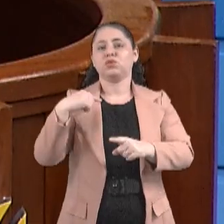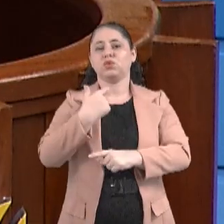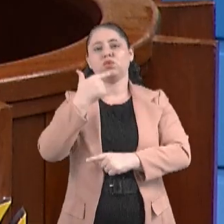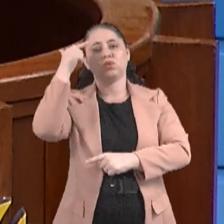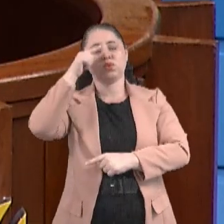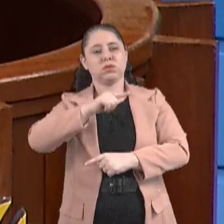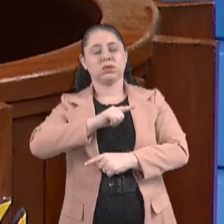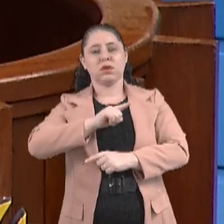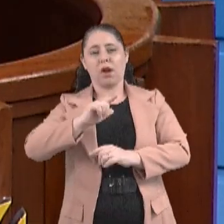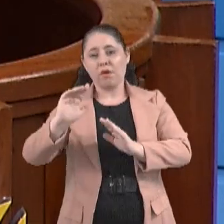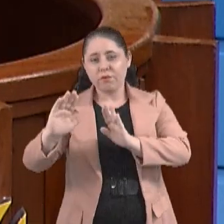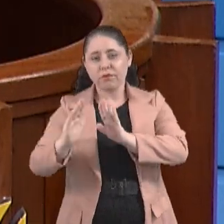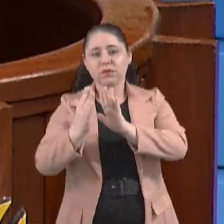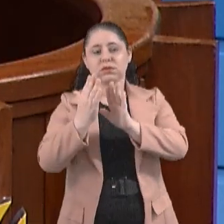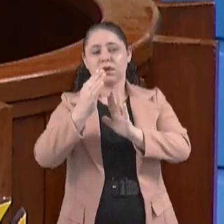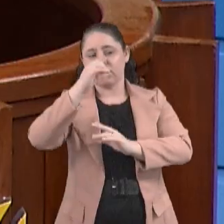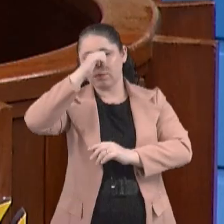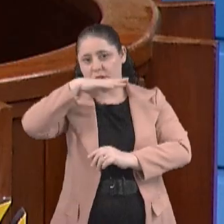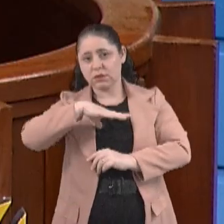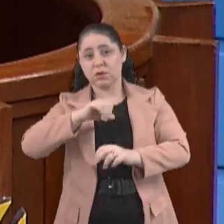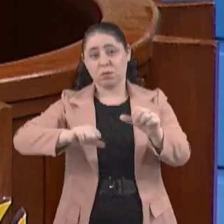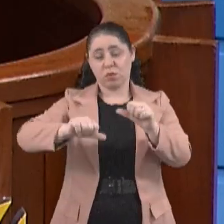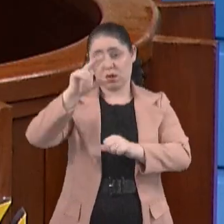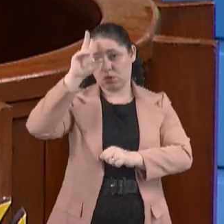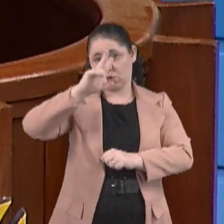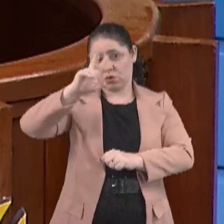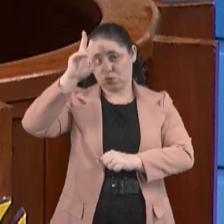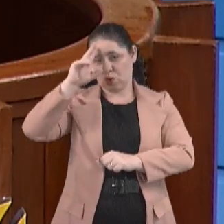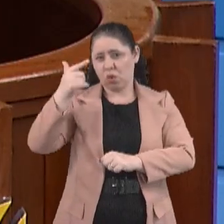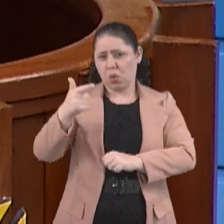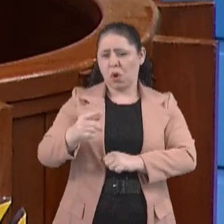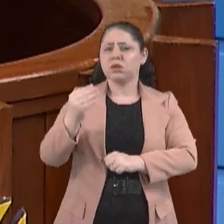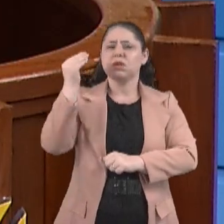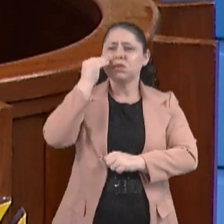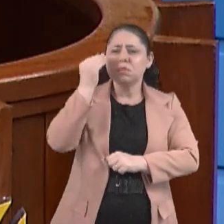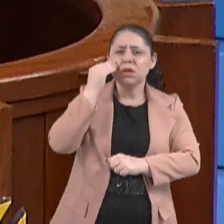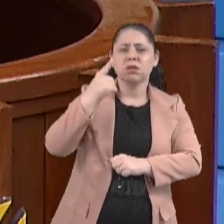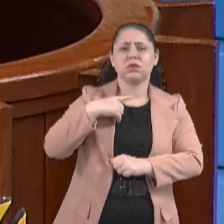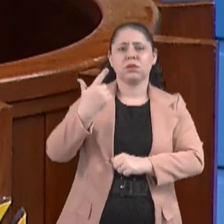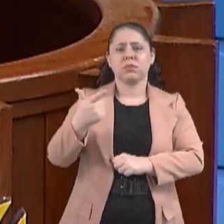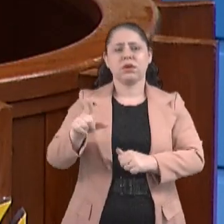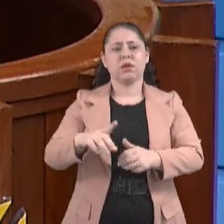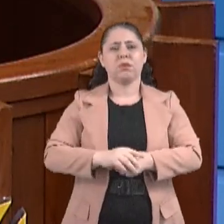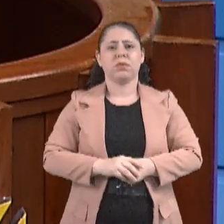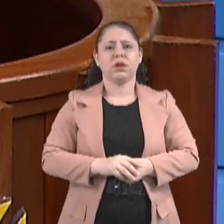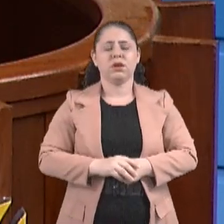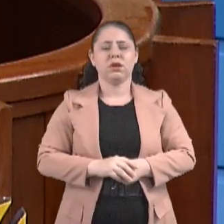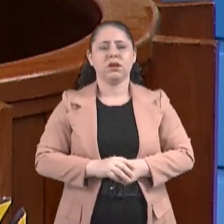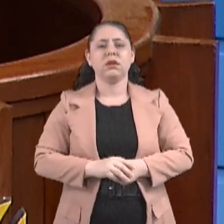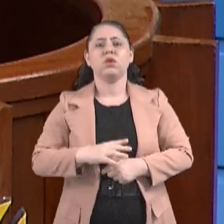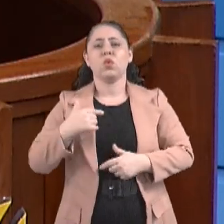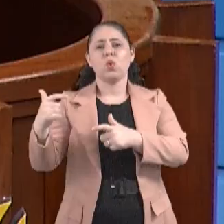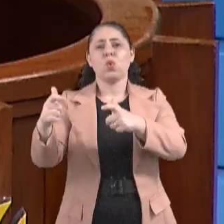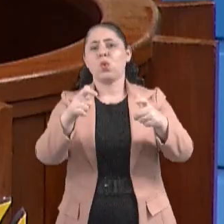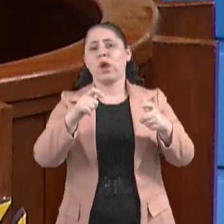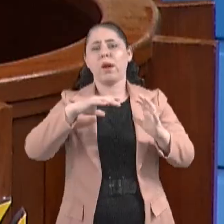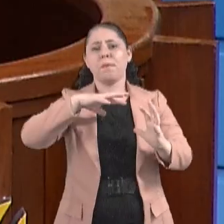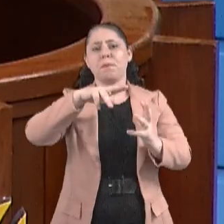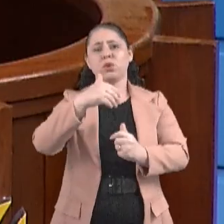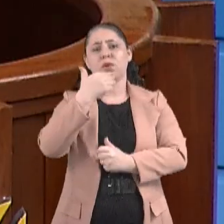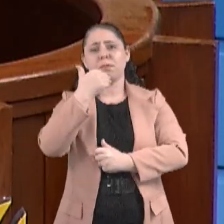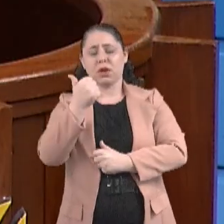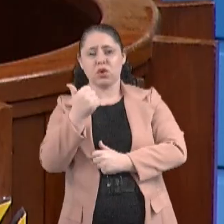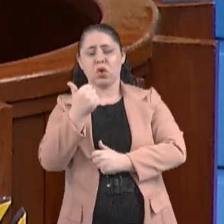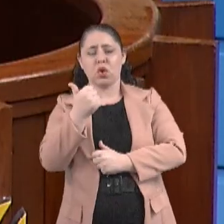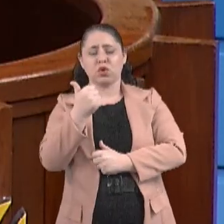conseguir enfrentar a violência e mudar essa história. E há outras experiências em outros países, em outros lugares. Um mundo melhor,